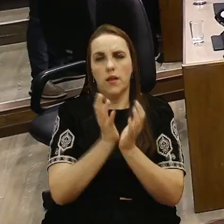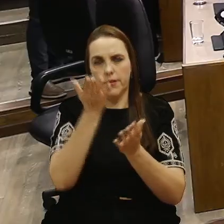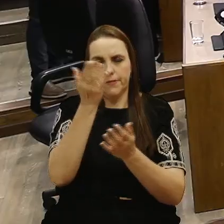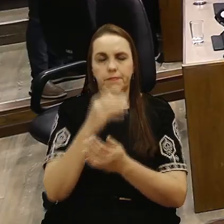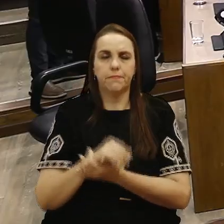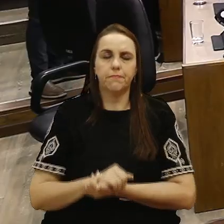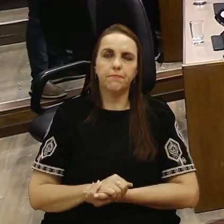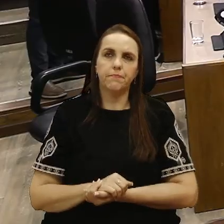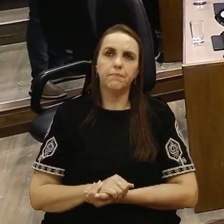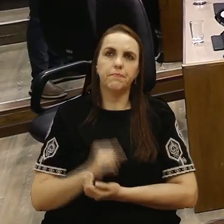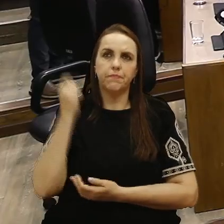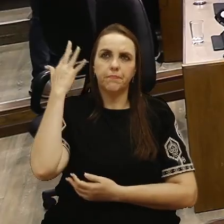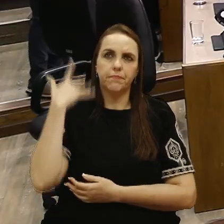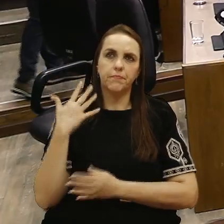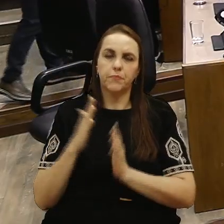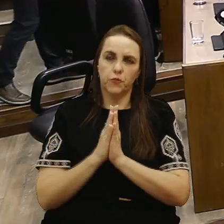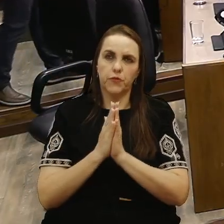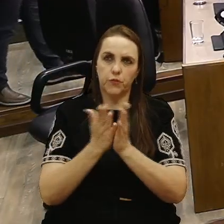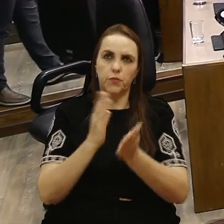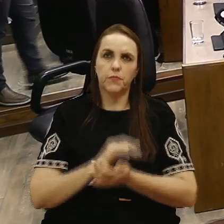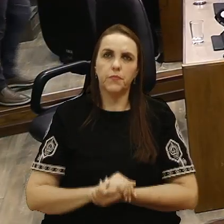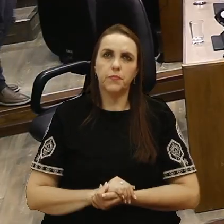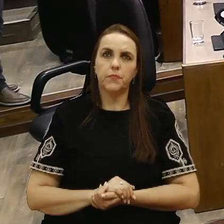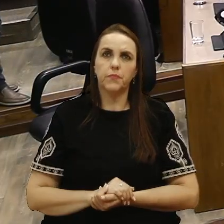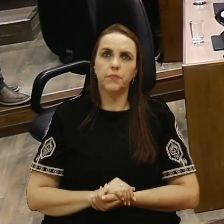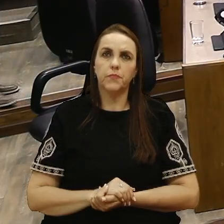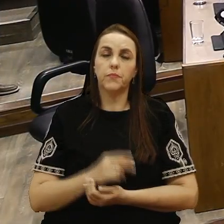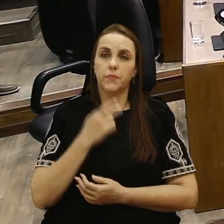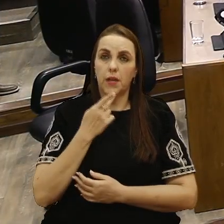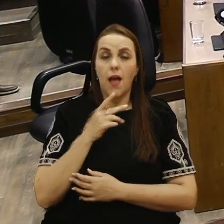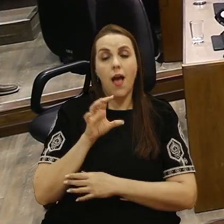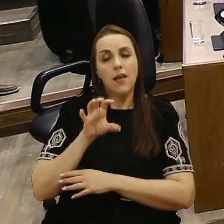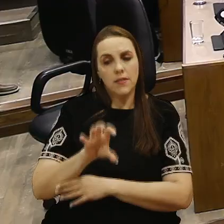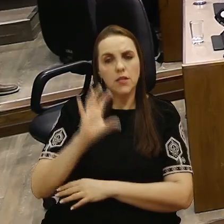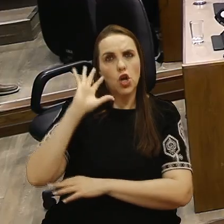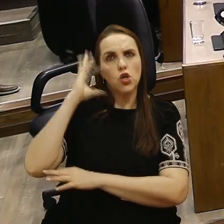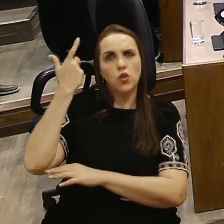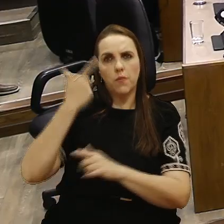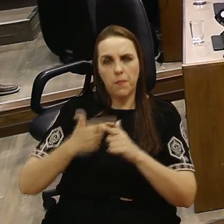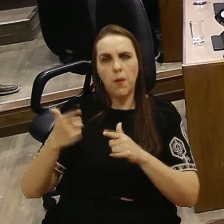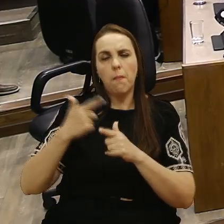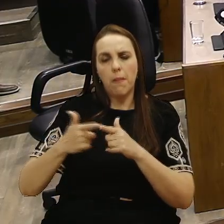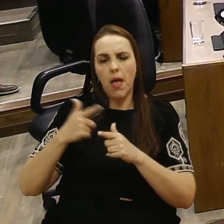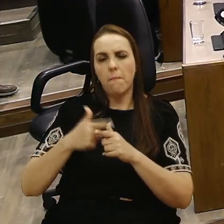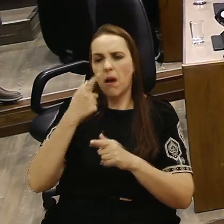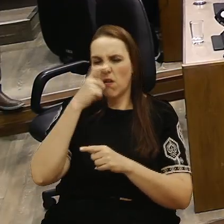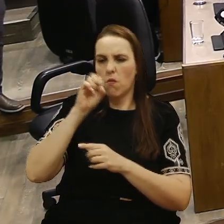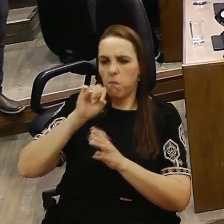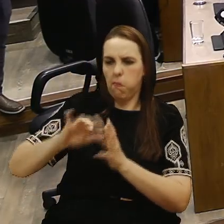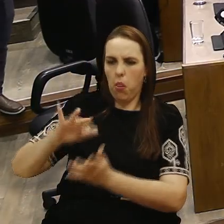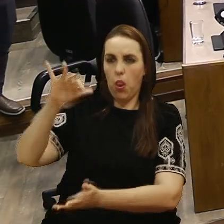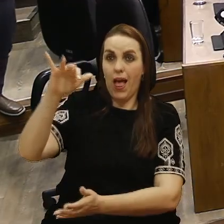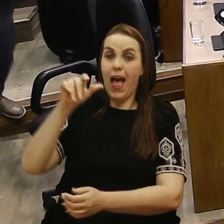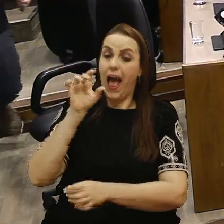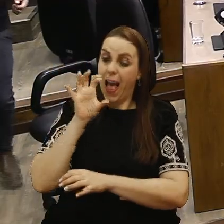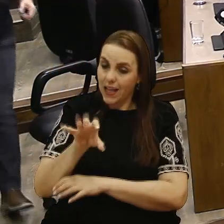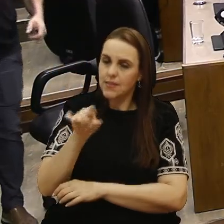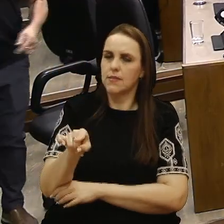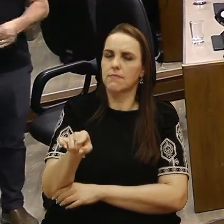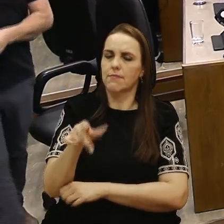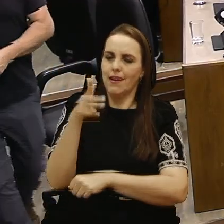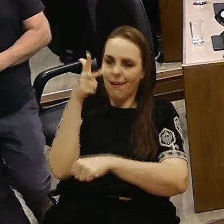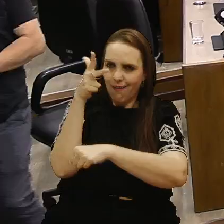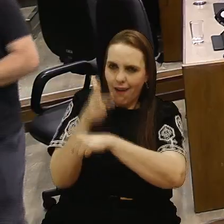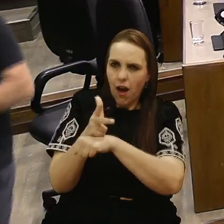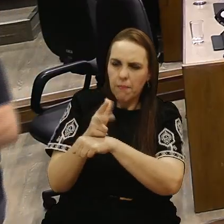favor. Vereador D'Ambrosio, para dizer, assim se resolve o problema do lixão. Assim, com uma câmera de monitoramento, a gente